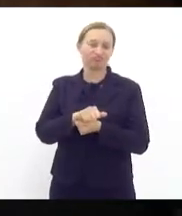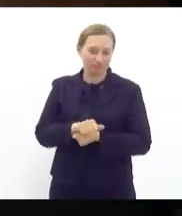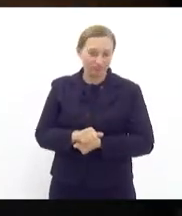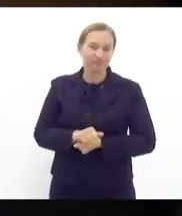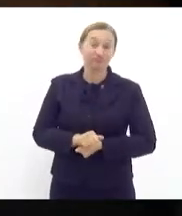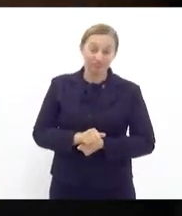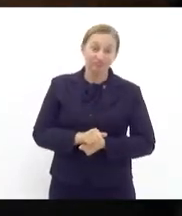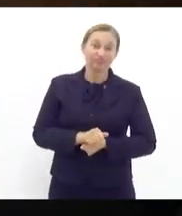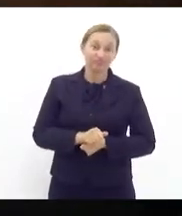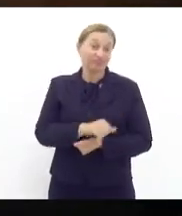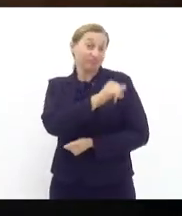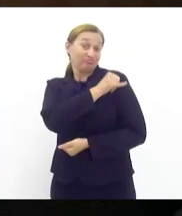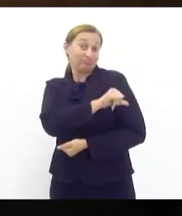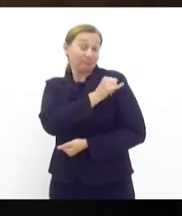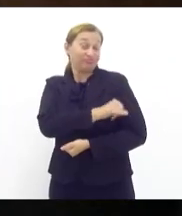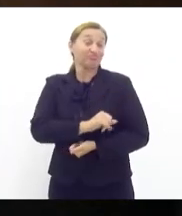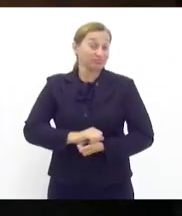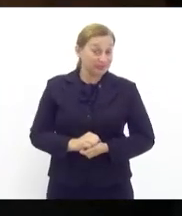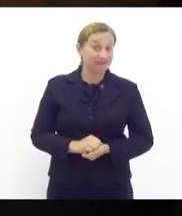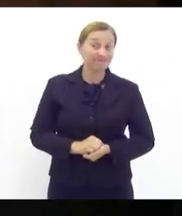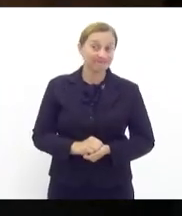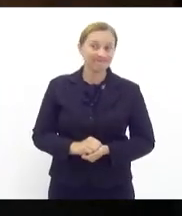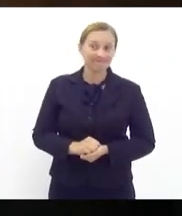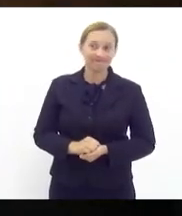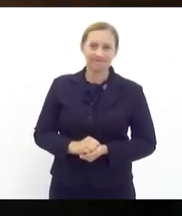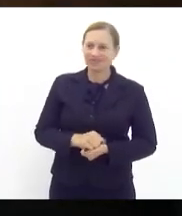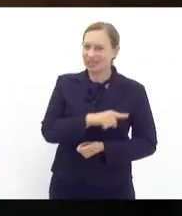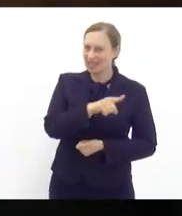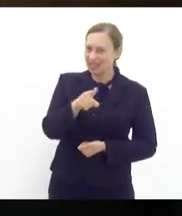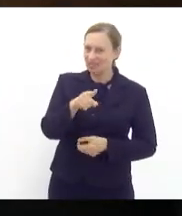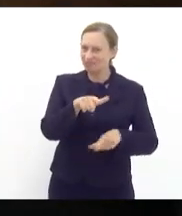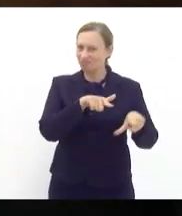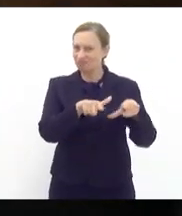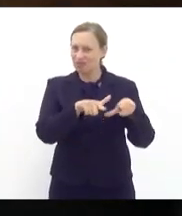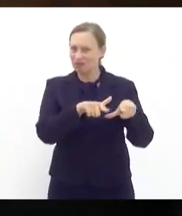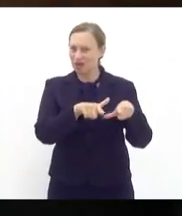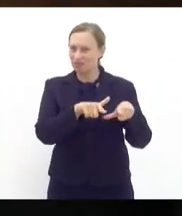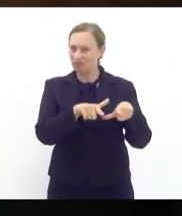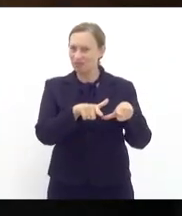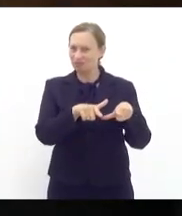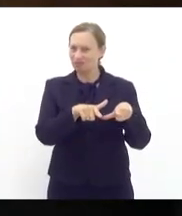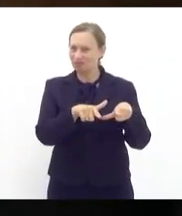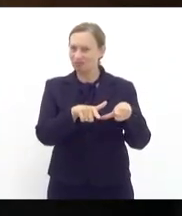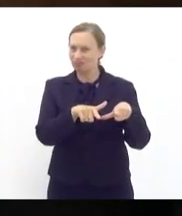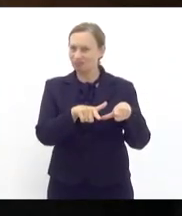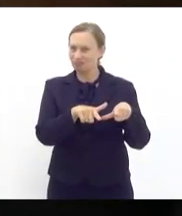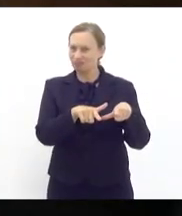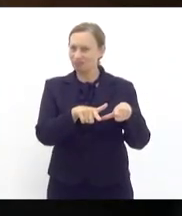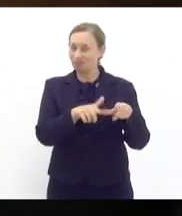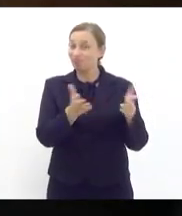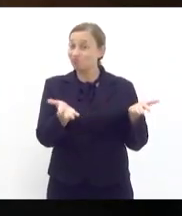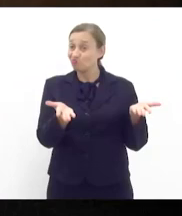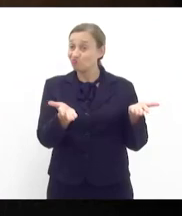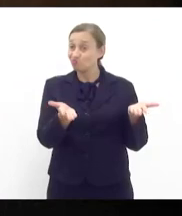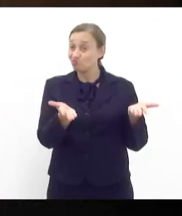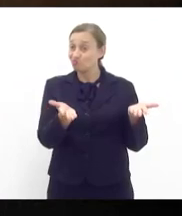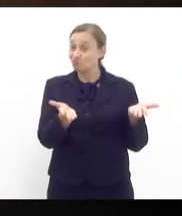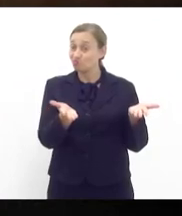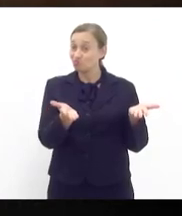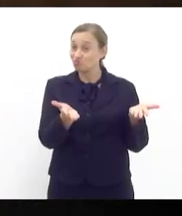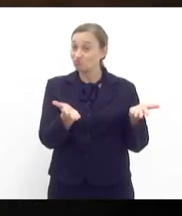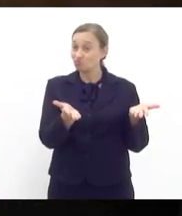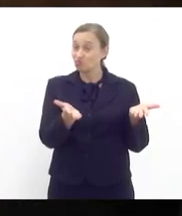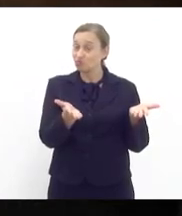do Rio de Janeiro elas não trabalham não trabalham com condições